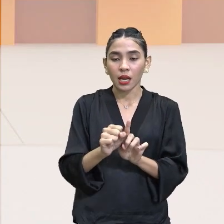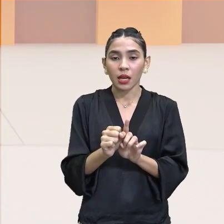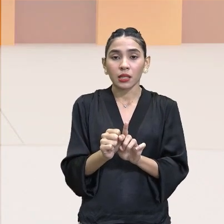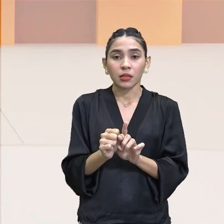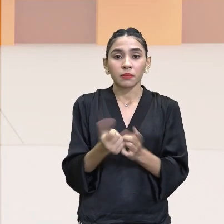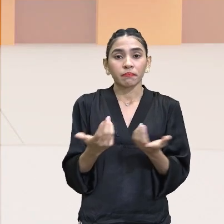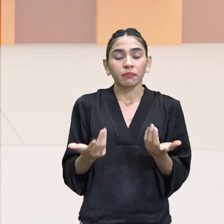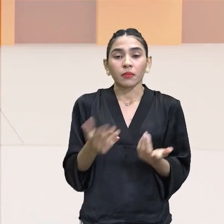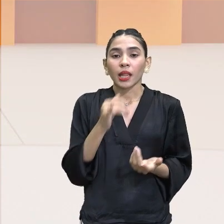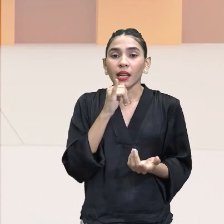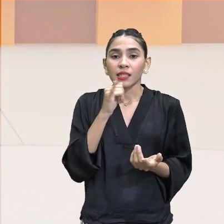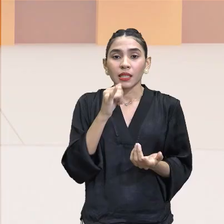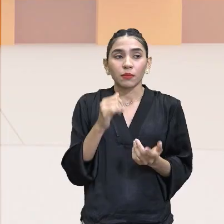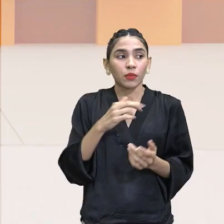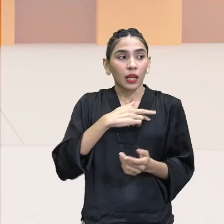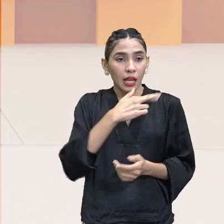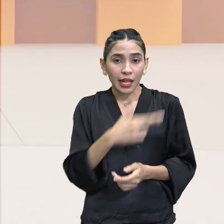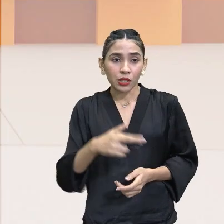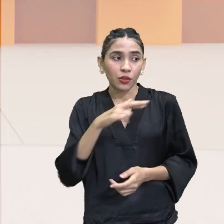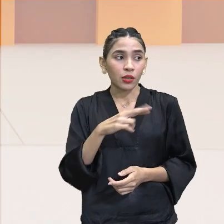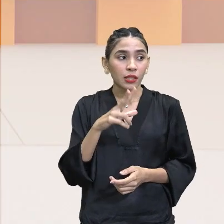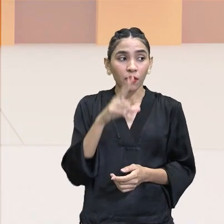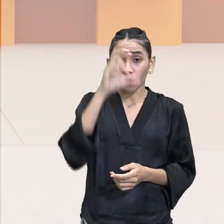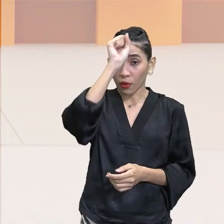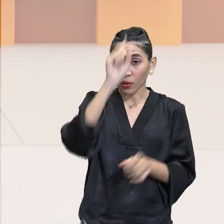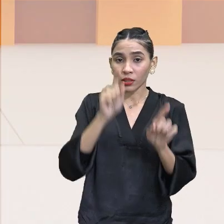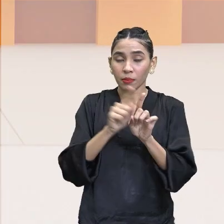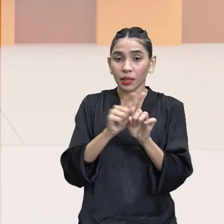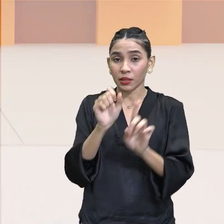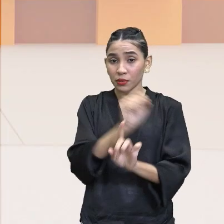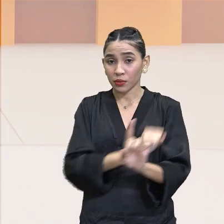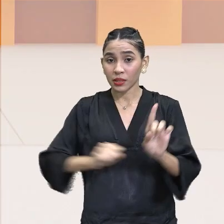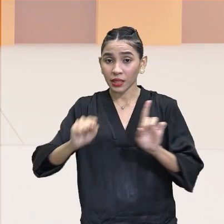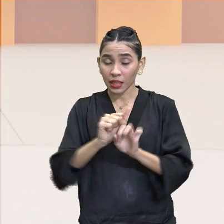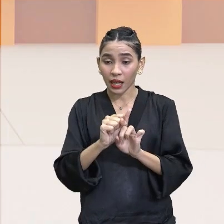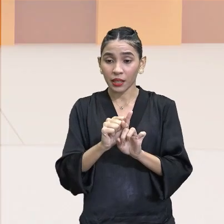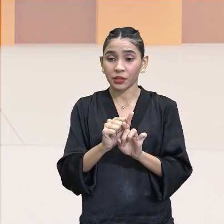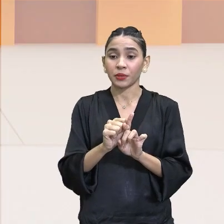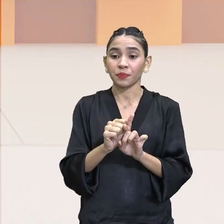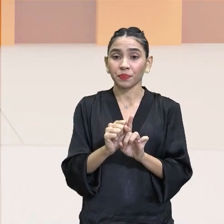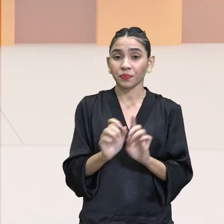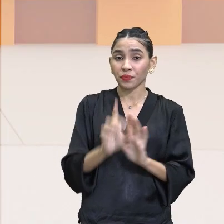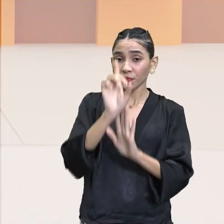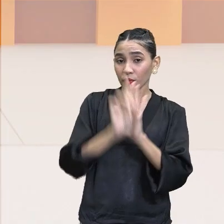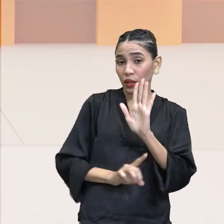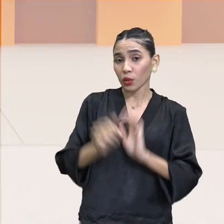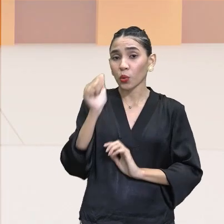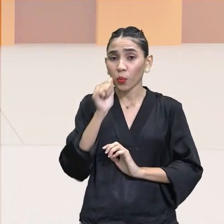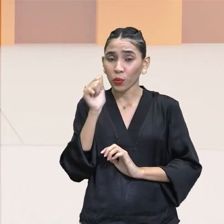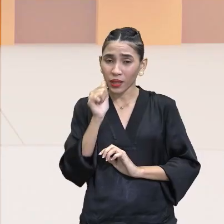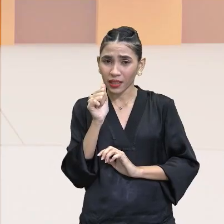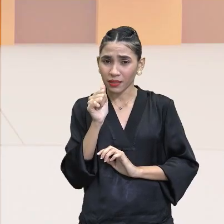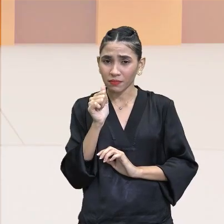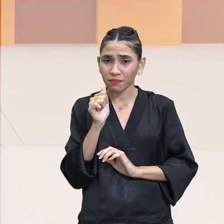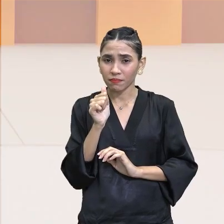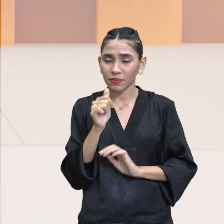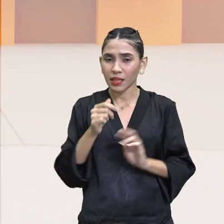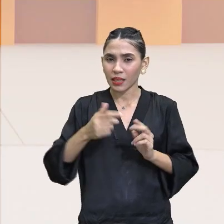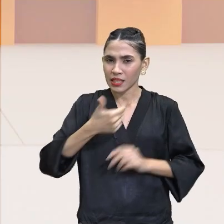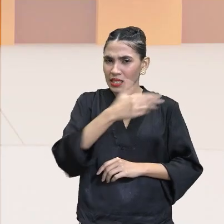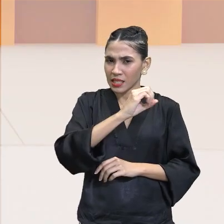questão religiosa é muito forte. A gente tem sociedades hoje em dia onde os direitos das mulheres ainda não são